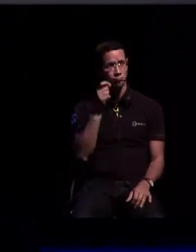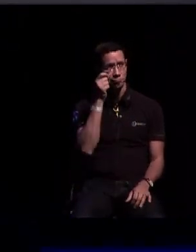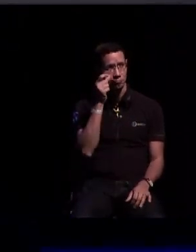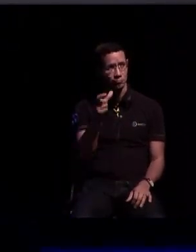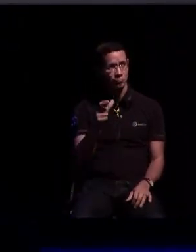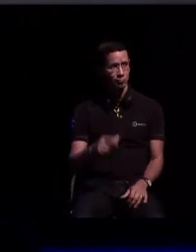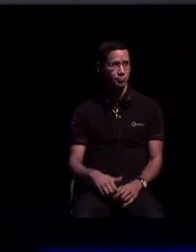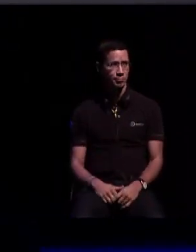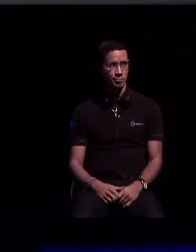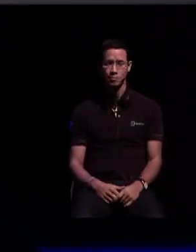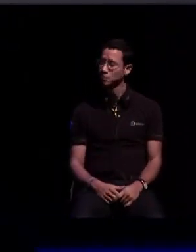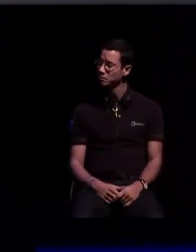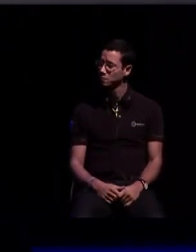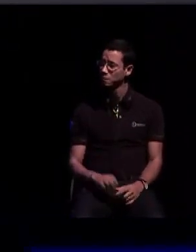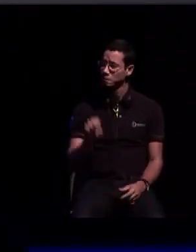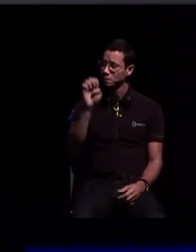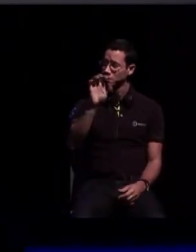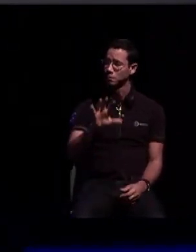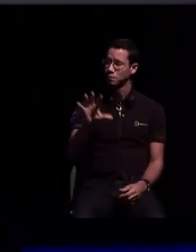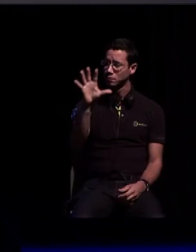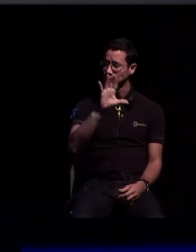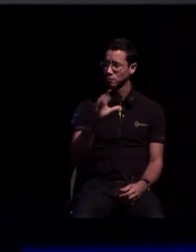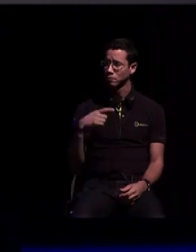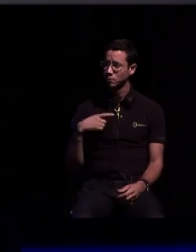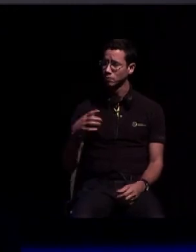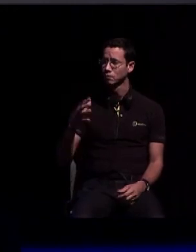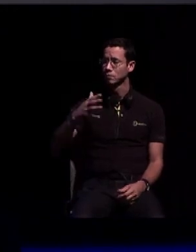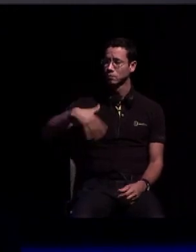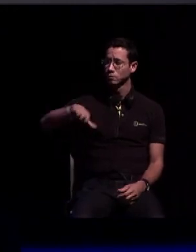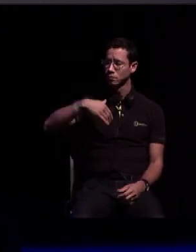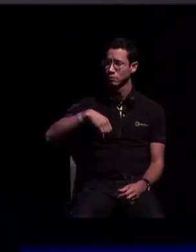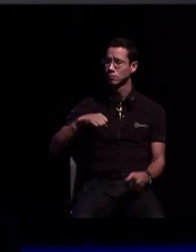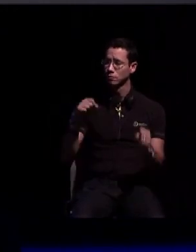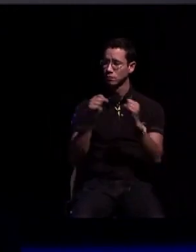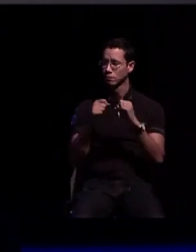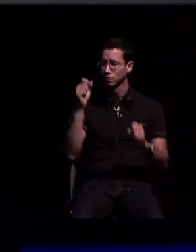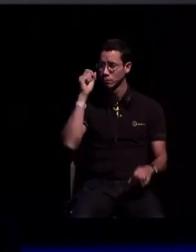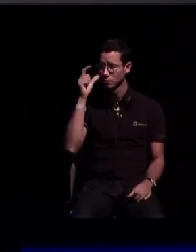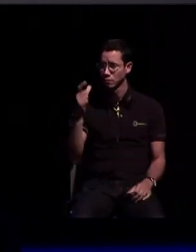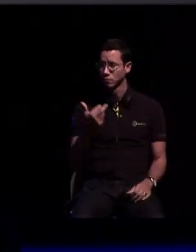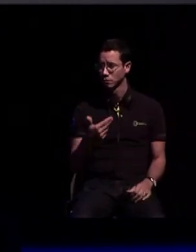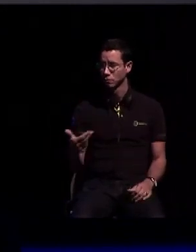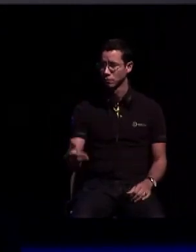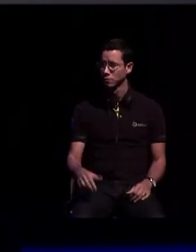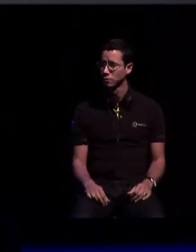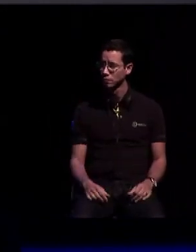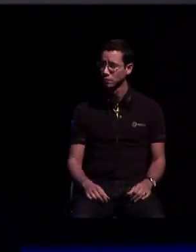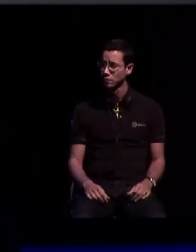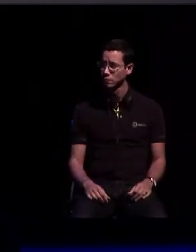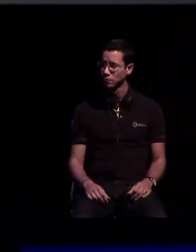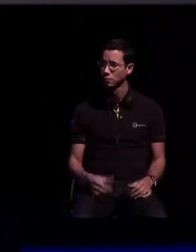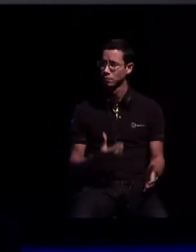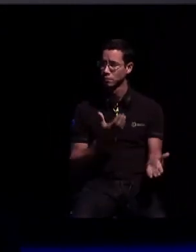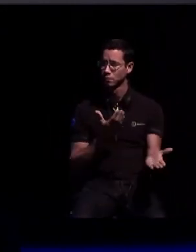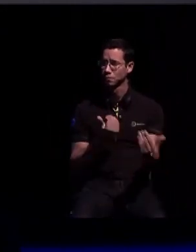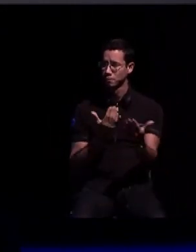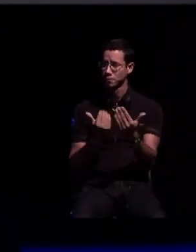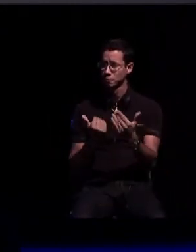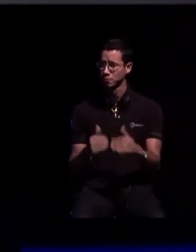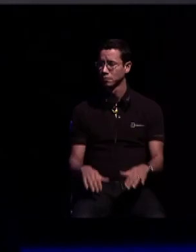isso. A Europa tem uma prática muito interessante disso, quer dizer, os adolescentes